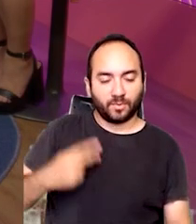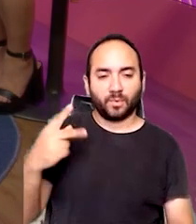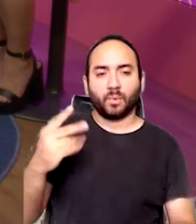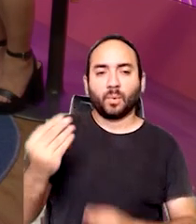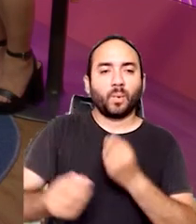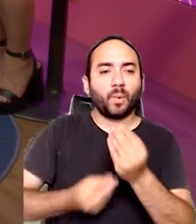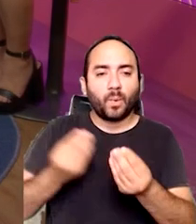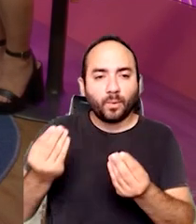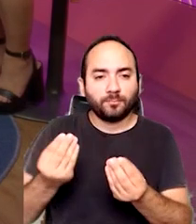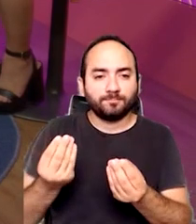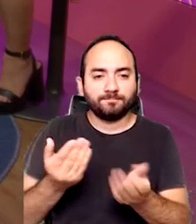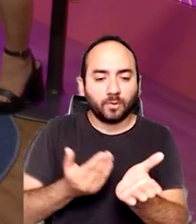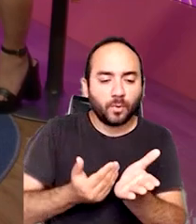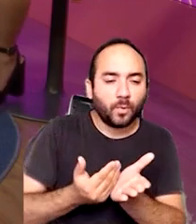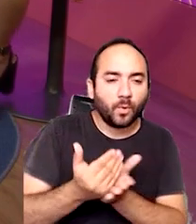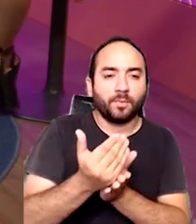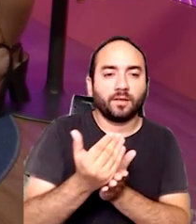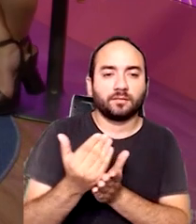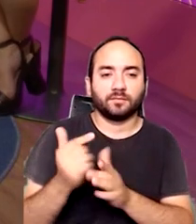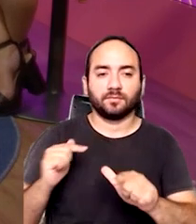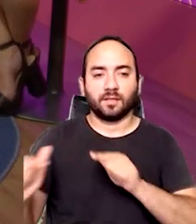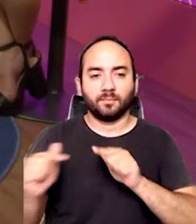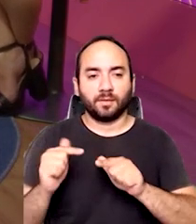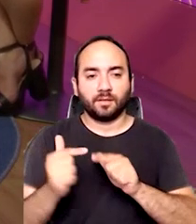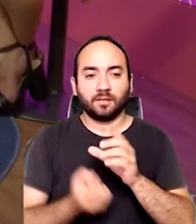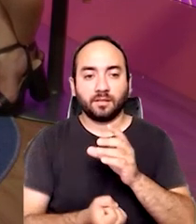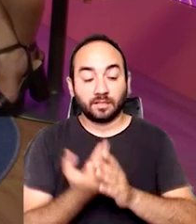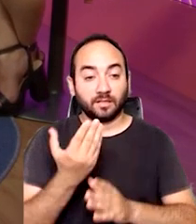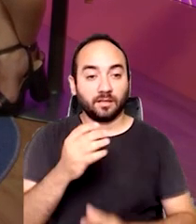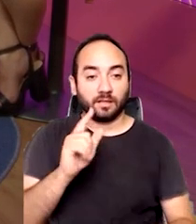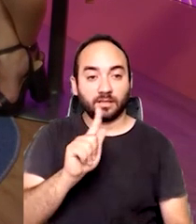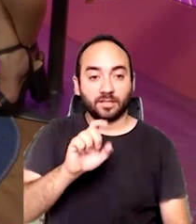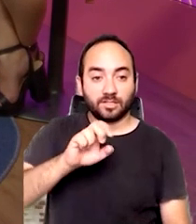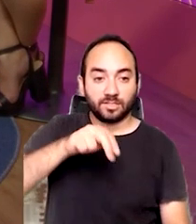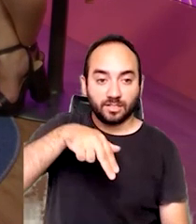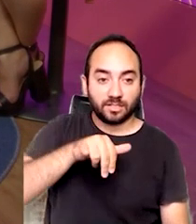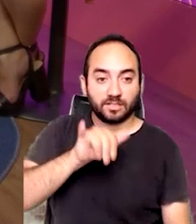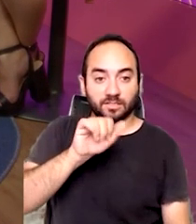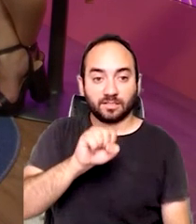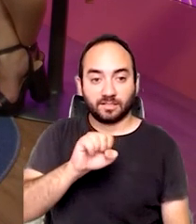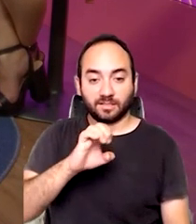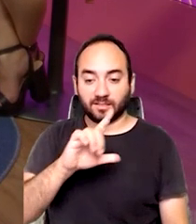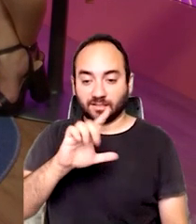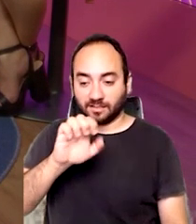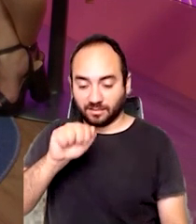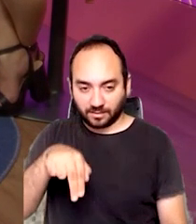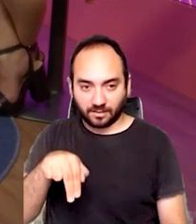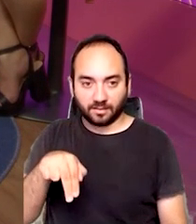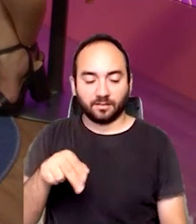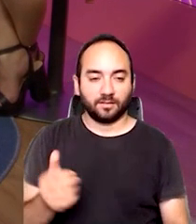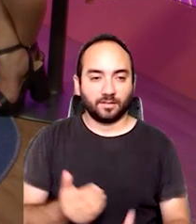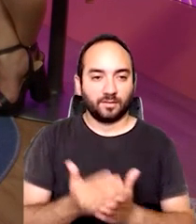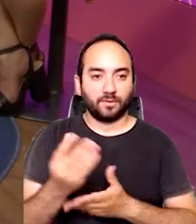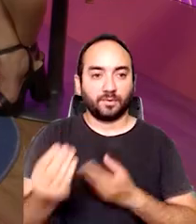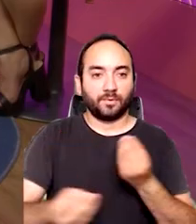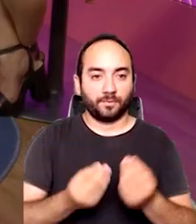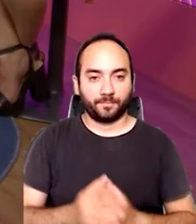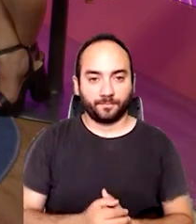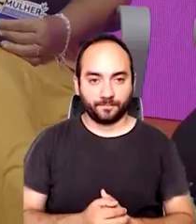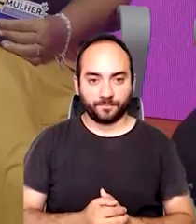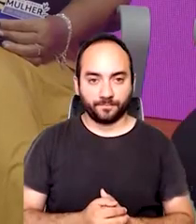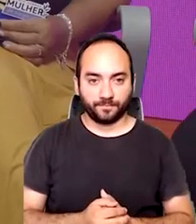falasse um pouquinho de como foi o seu início Como que foi o despertar para o para a Jenis cen nascer